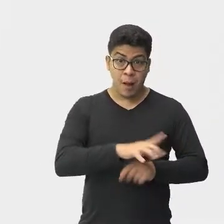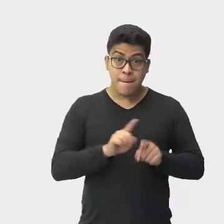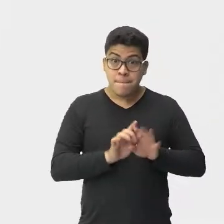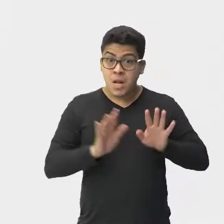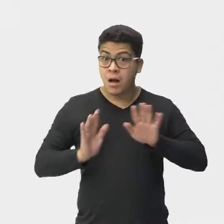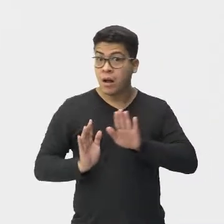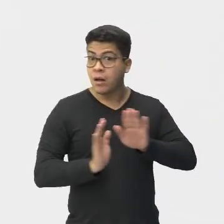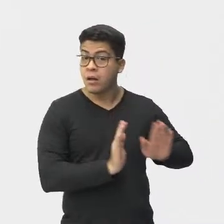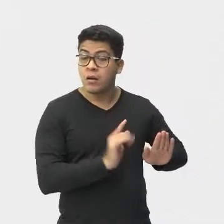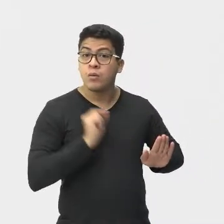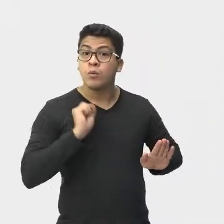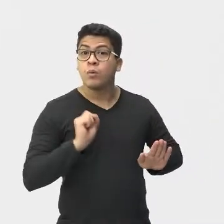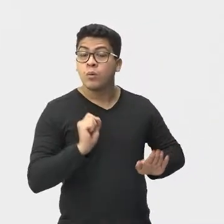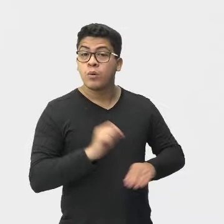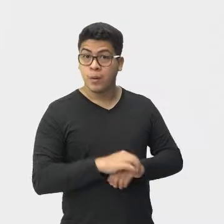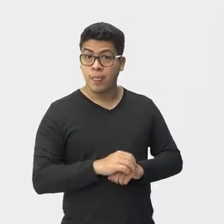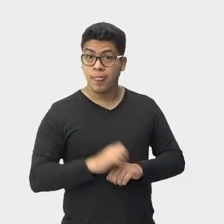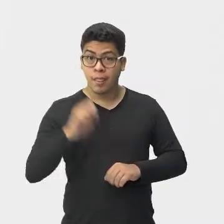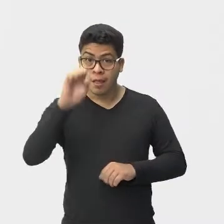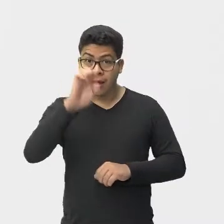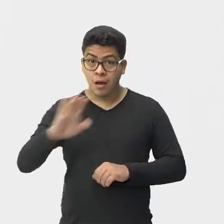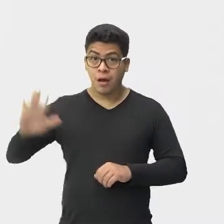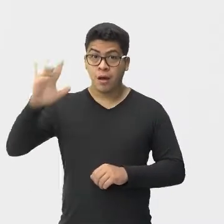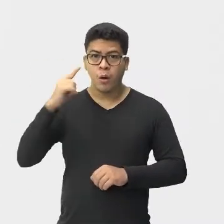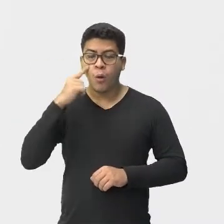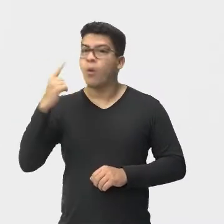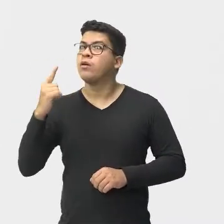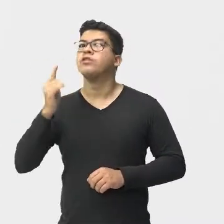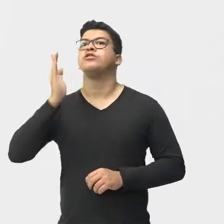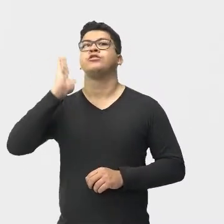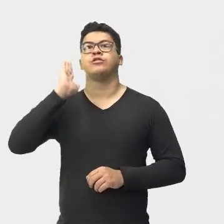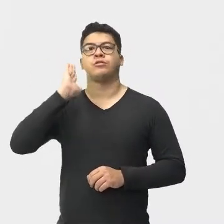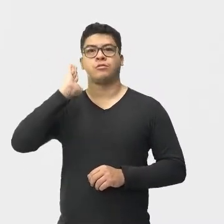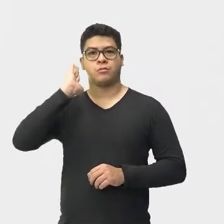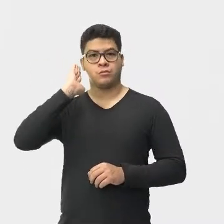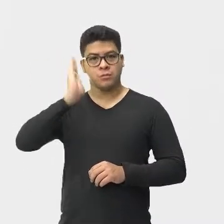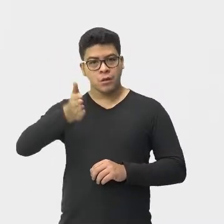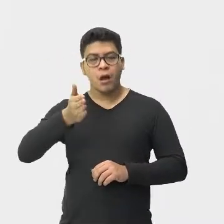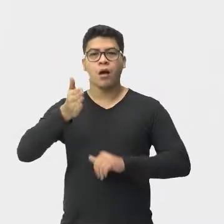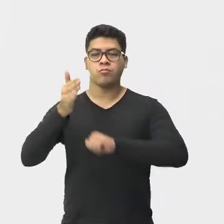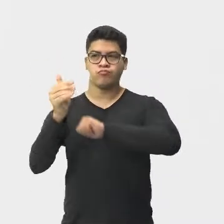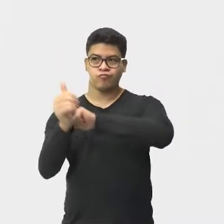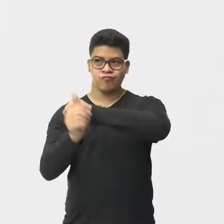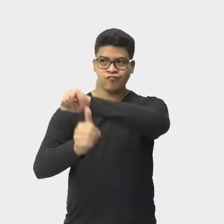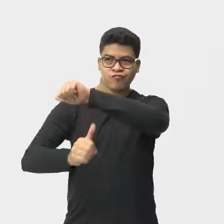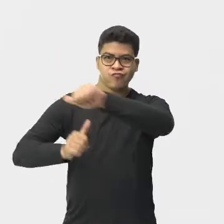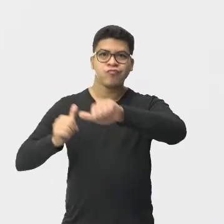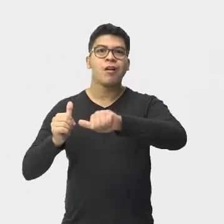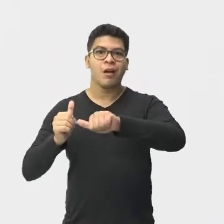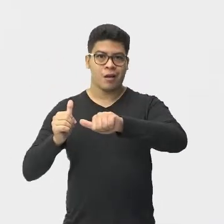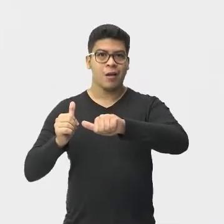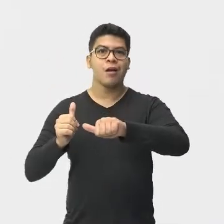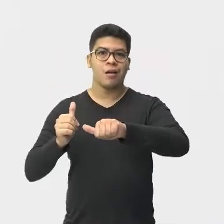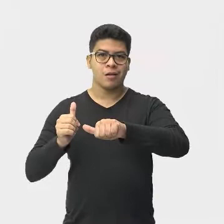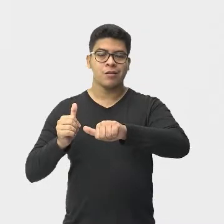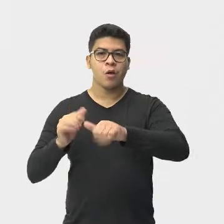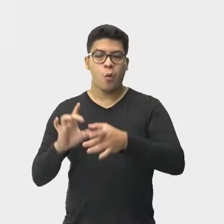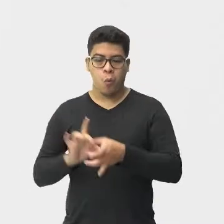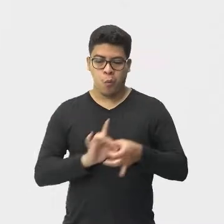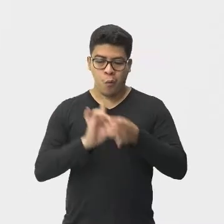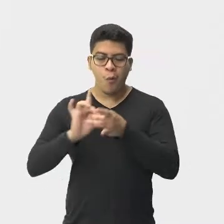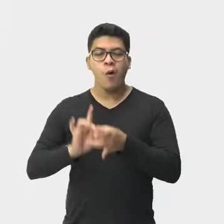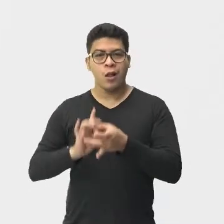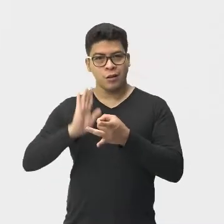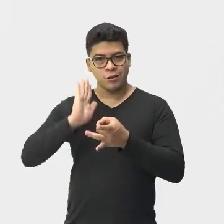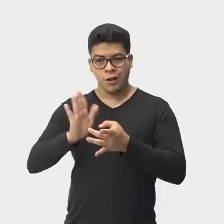E aqui na Europa, as coisas o jogo já ia virando para o lado dos aliados,